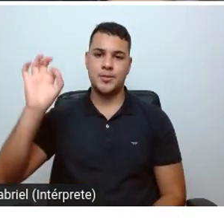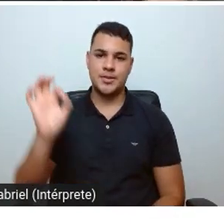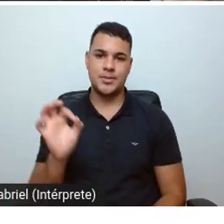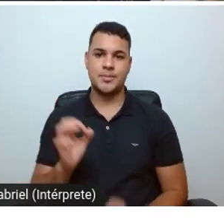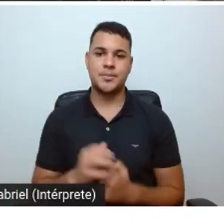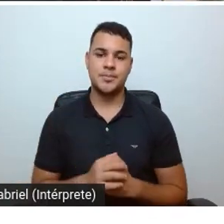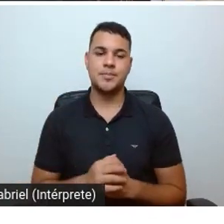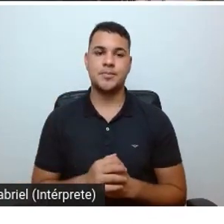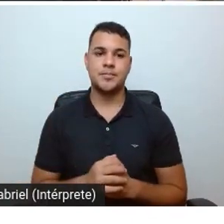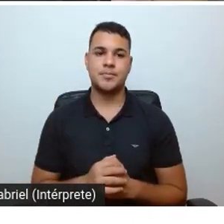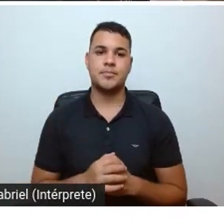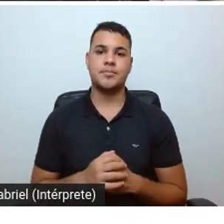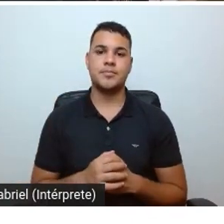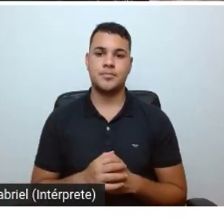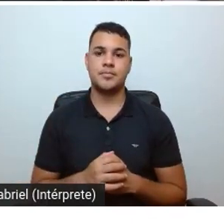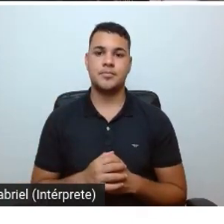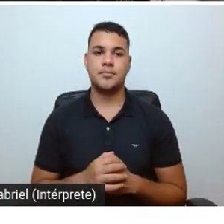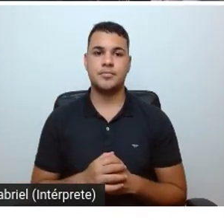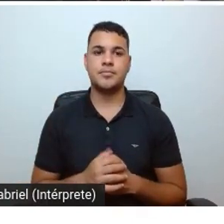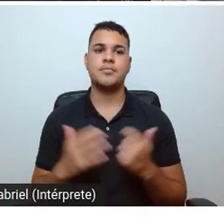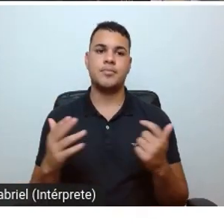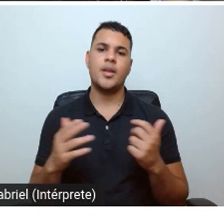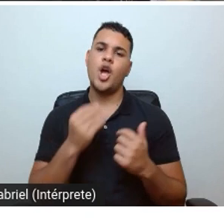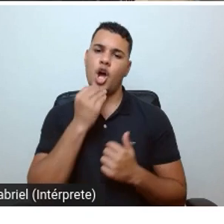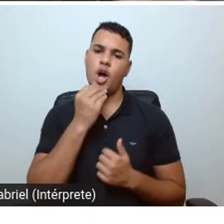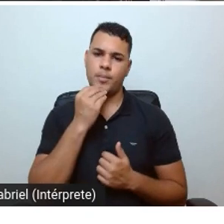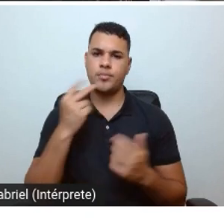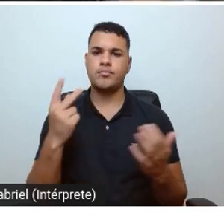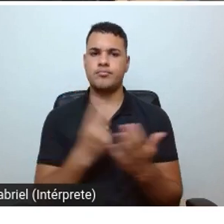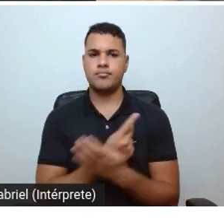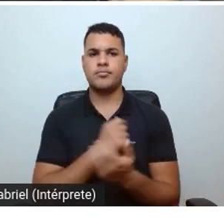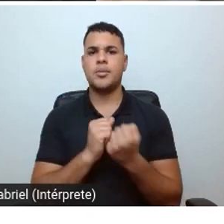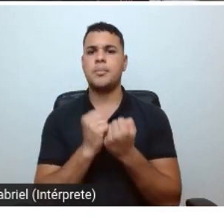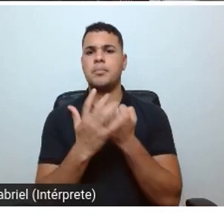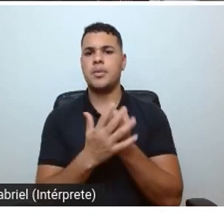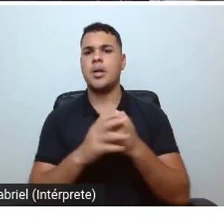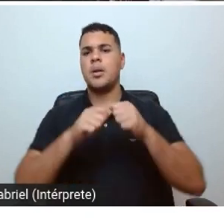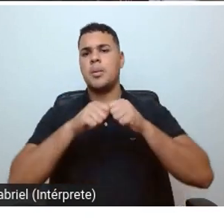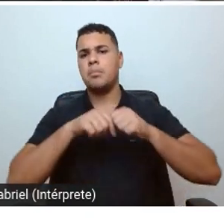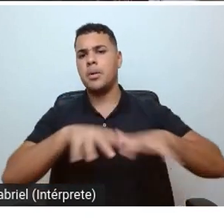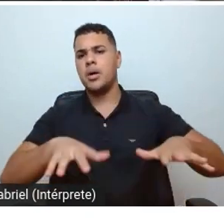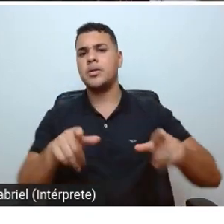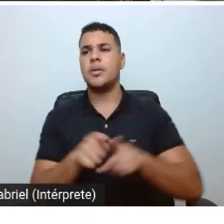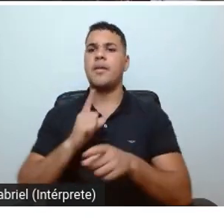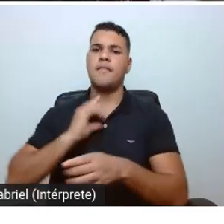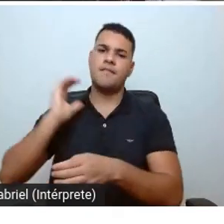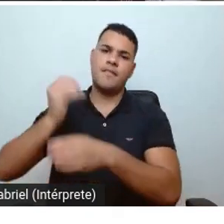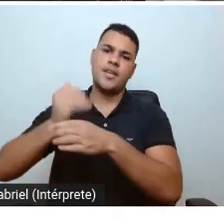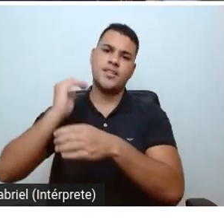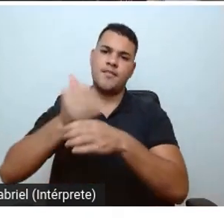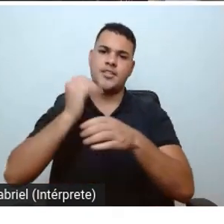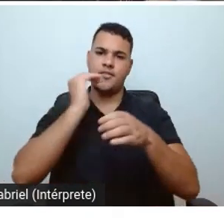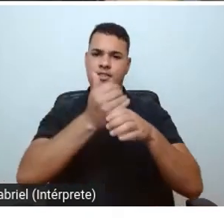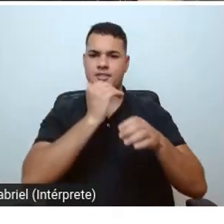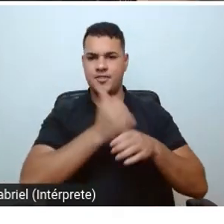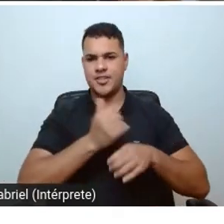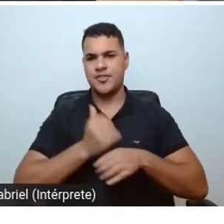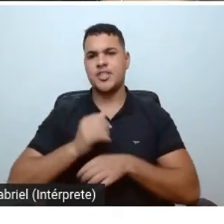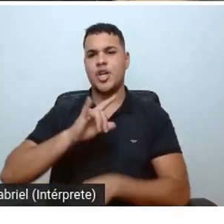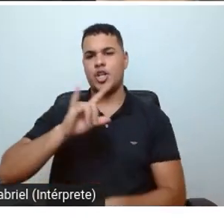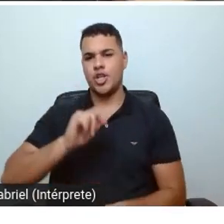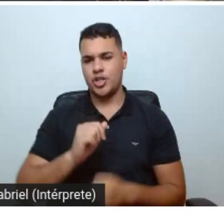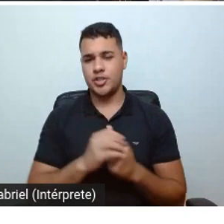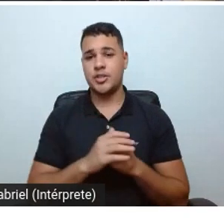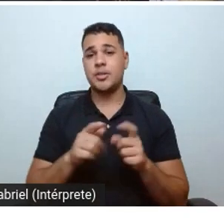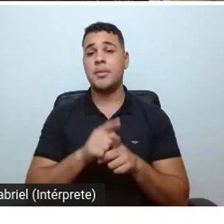Aqui, claro, fatídica pandemia, quando foi anunciado o fechamento do comércio. Então, as pessoas começaram